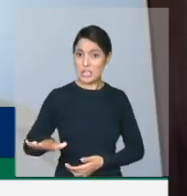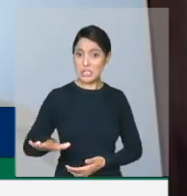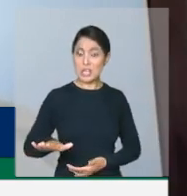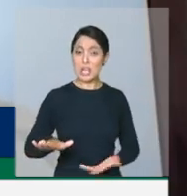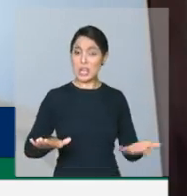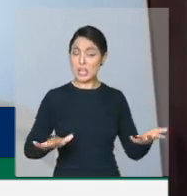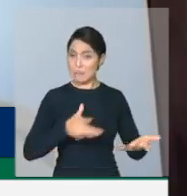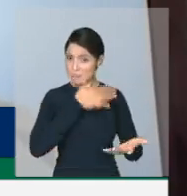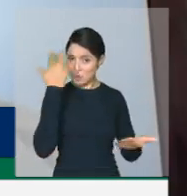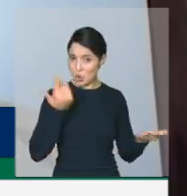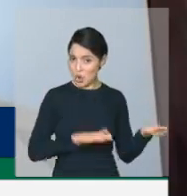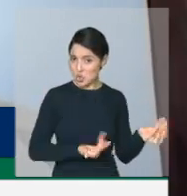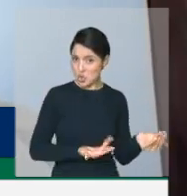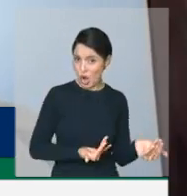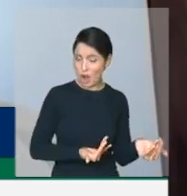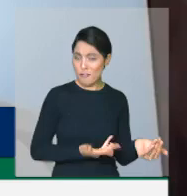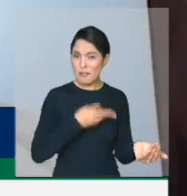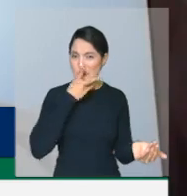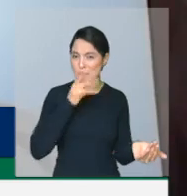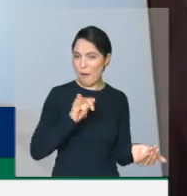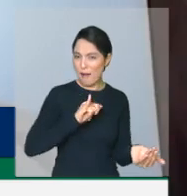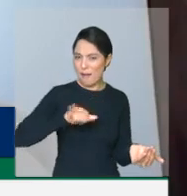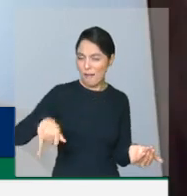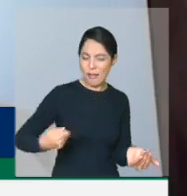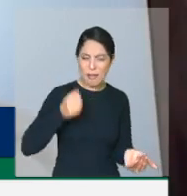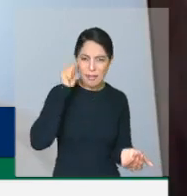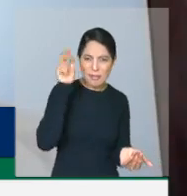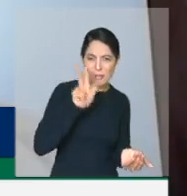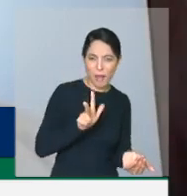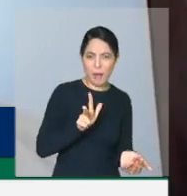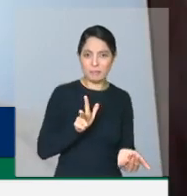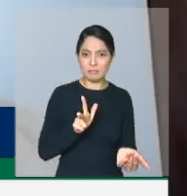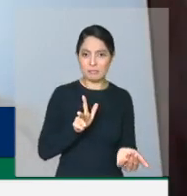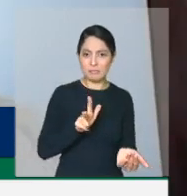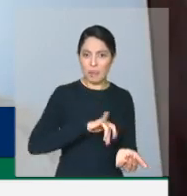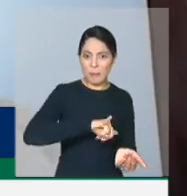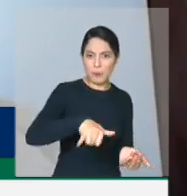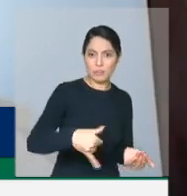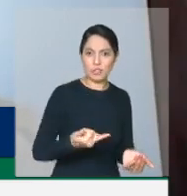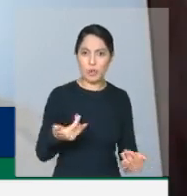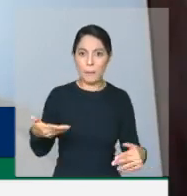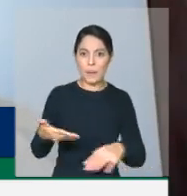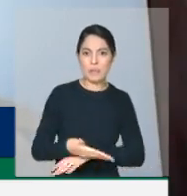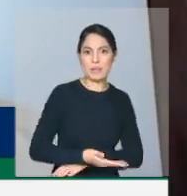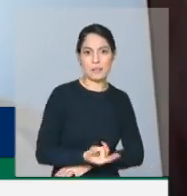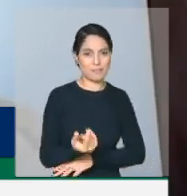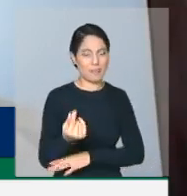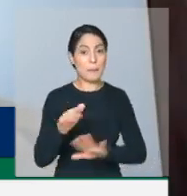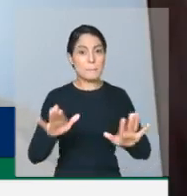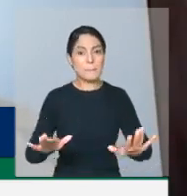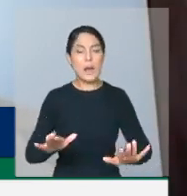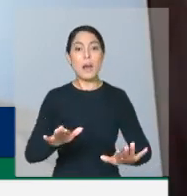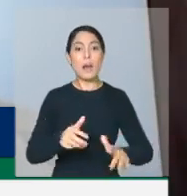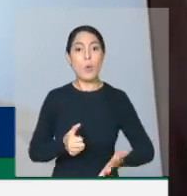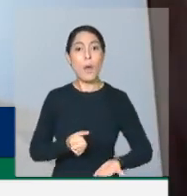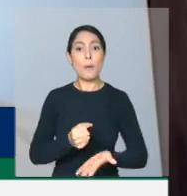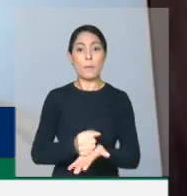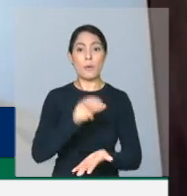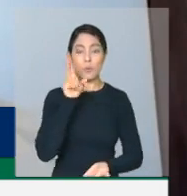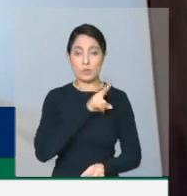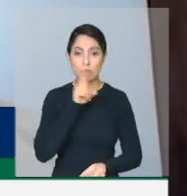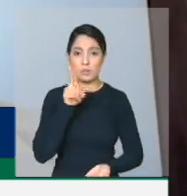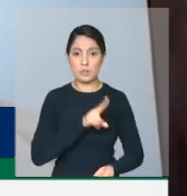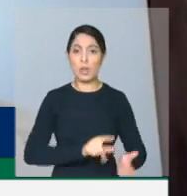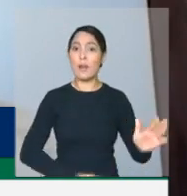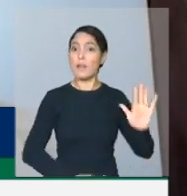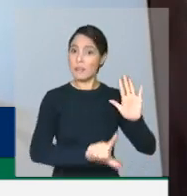acessar indevidamente o benefício social. O auxílio emergencial, instituído pela Lei 13.982, de